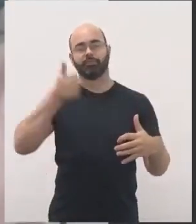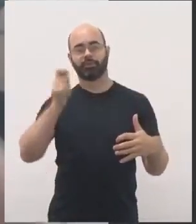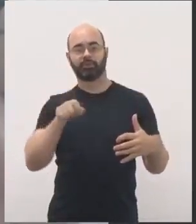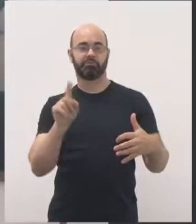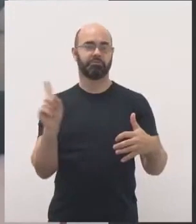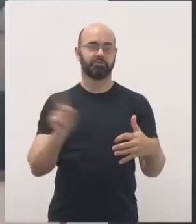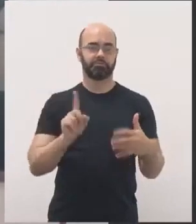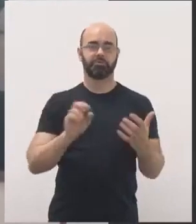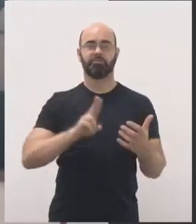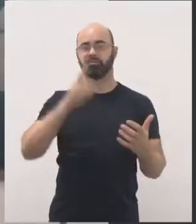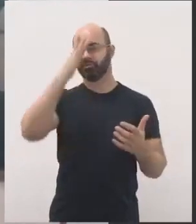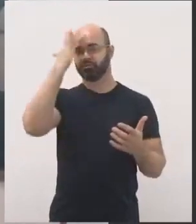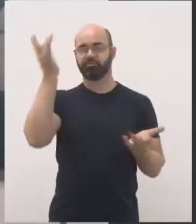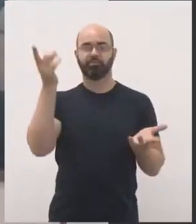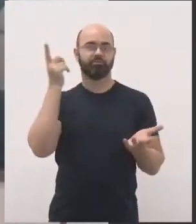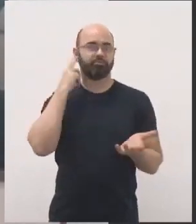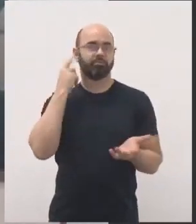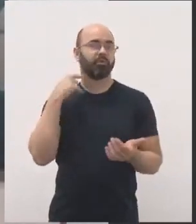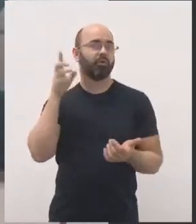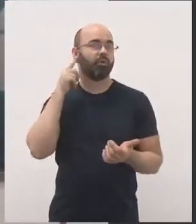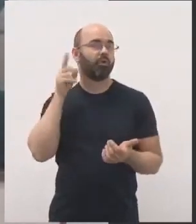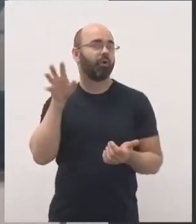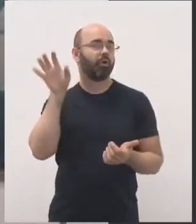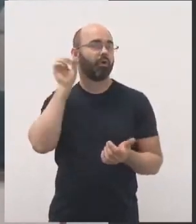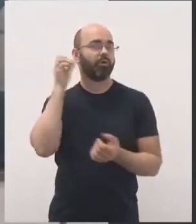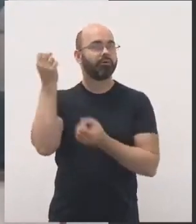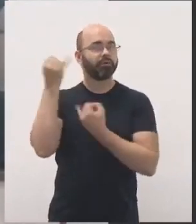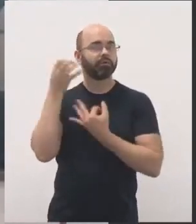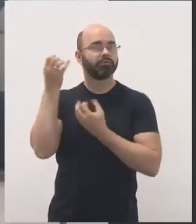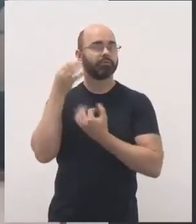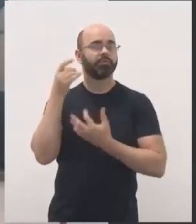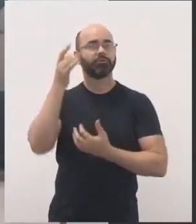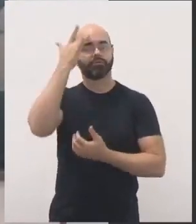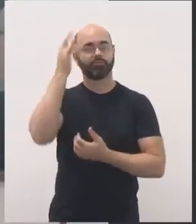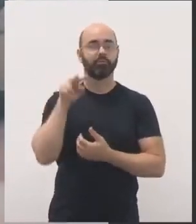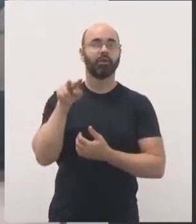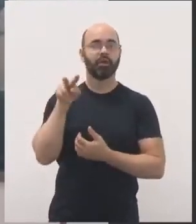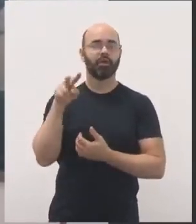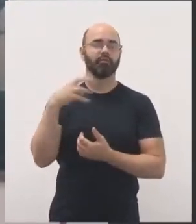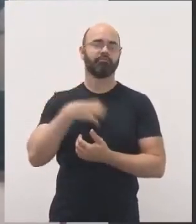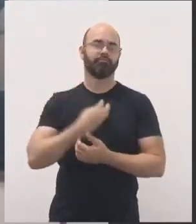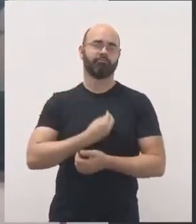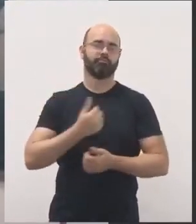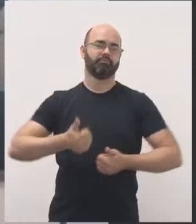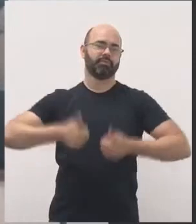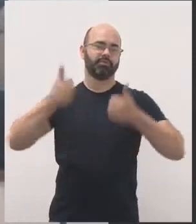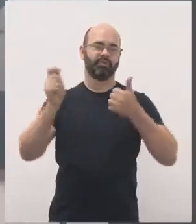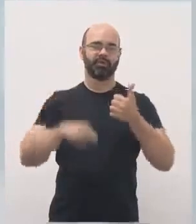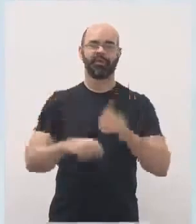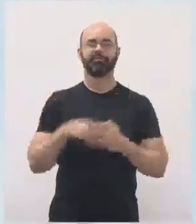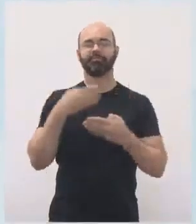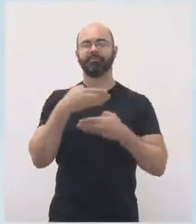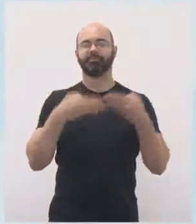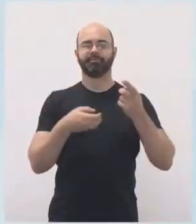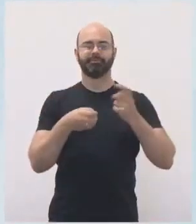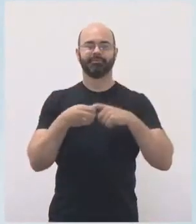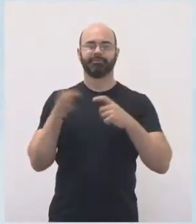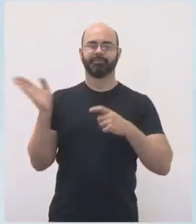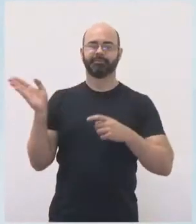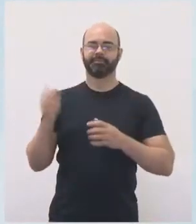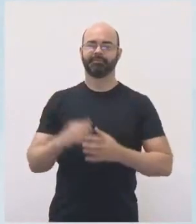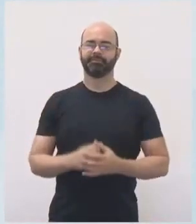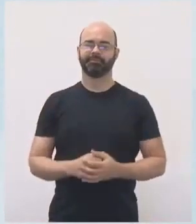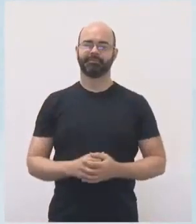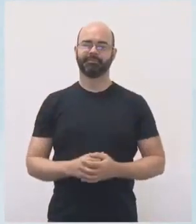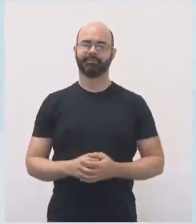até simplesmente apenas ouvir. Já às vezes isso já salva uma vida. E aí, voltando para o PPT, a gente tem aí